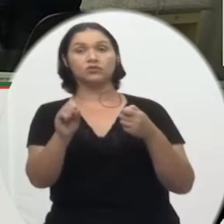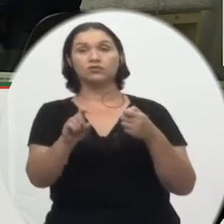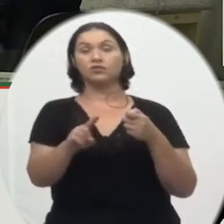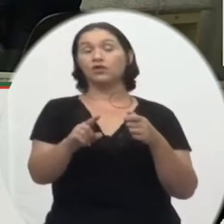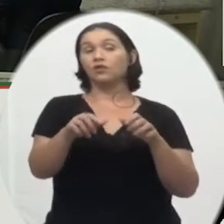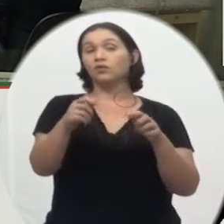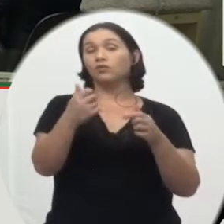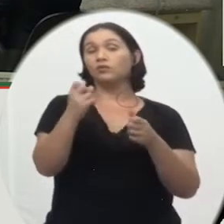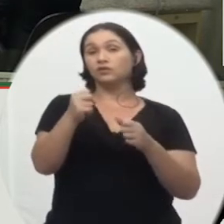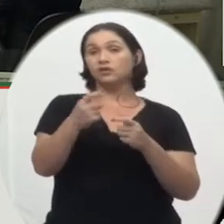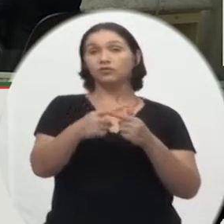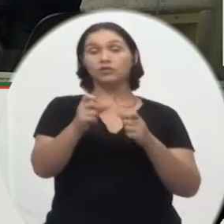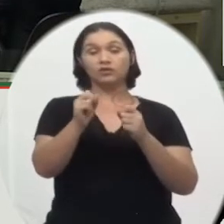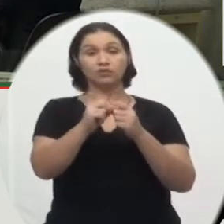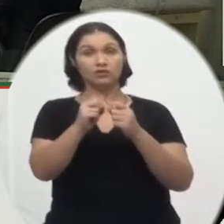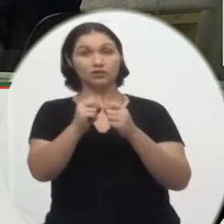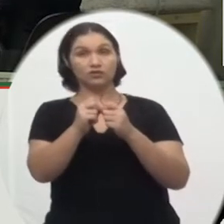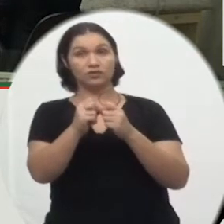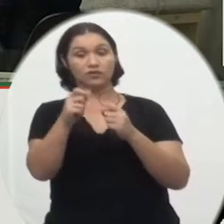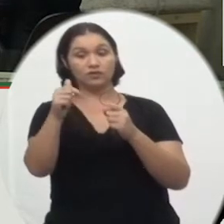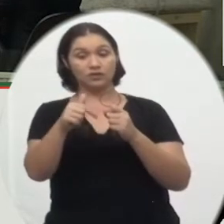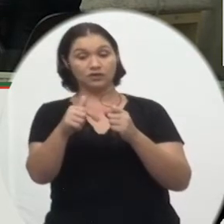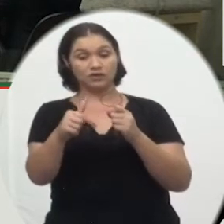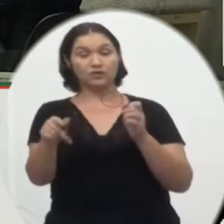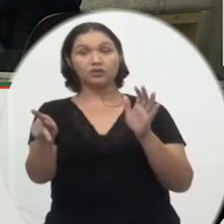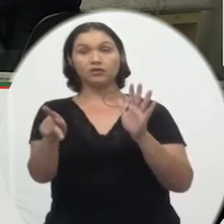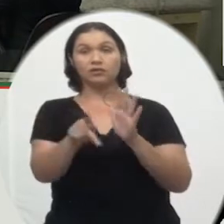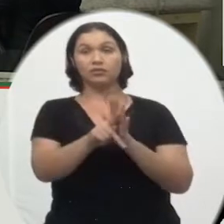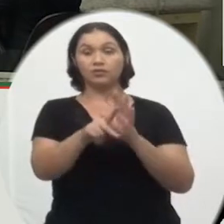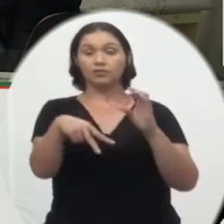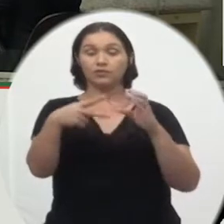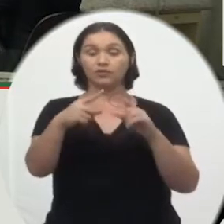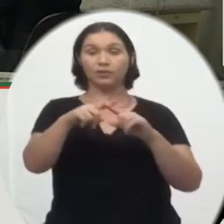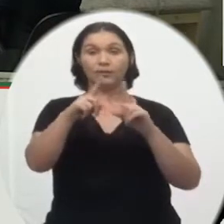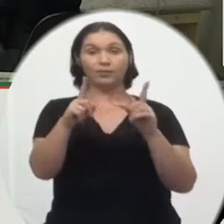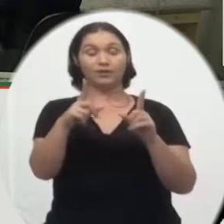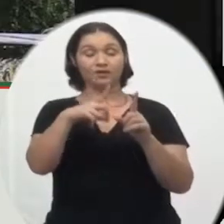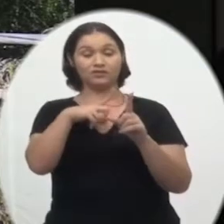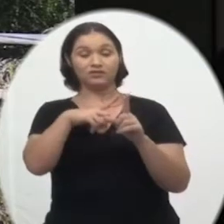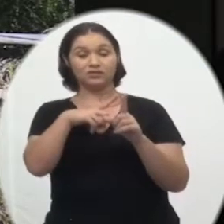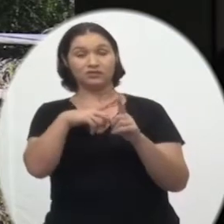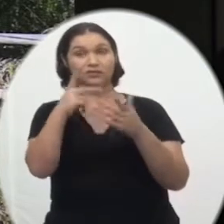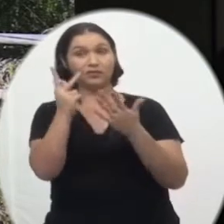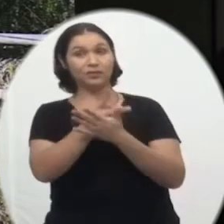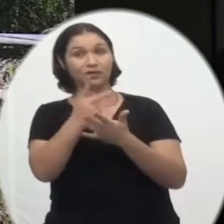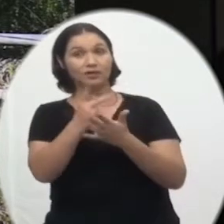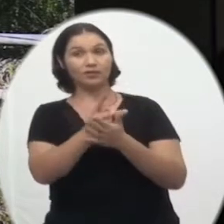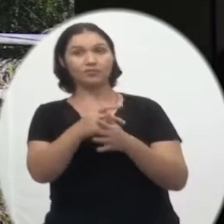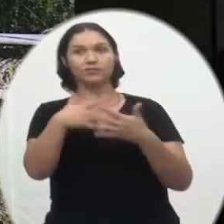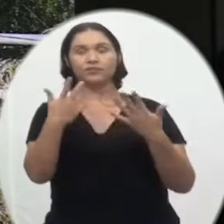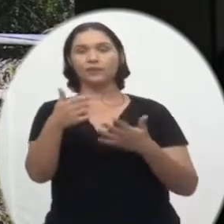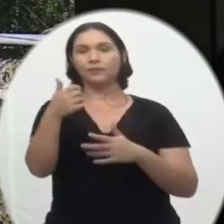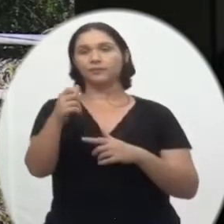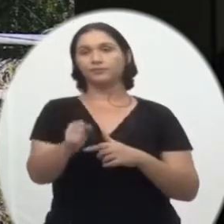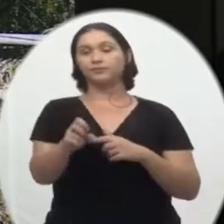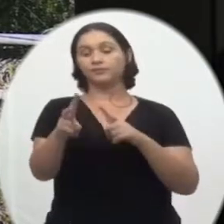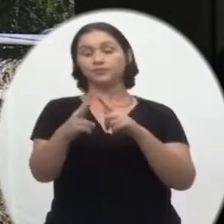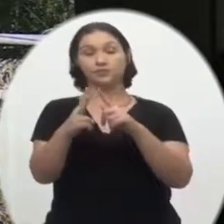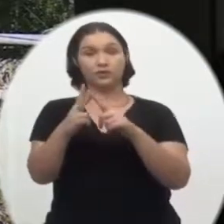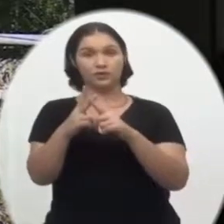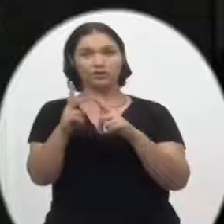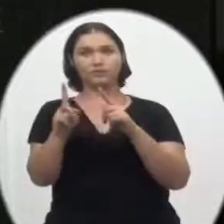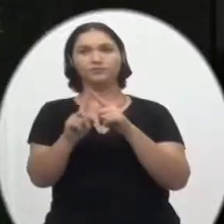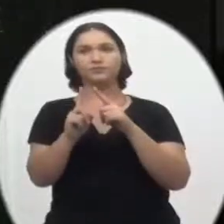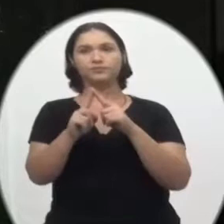equívocos, né? Cometeram enganos redacionais. Os dois equívocos da lei, vamos lá. Primeiro, sobre